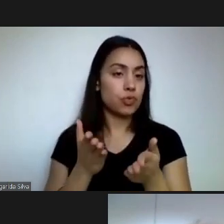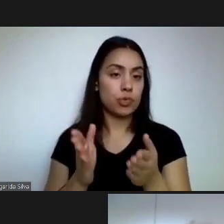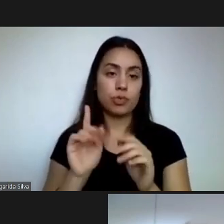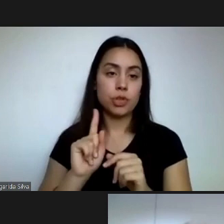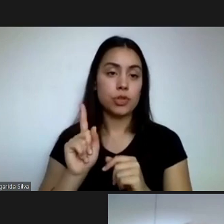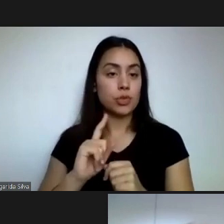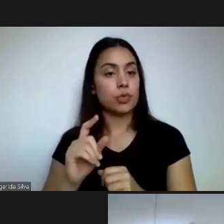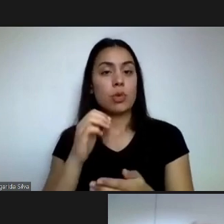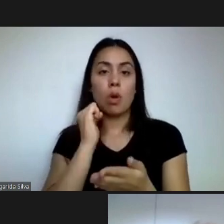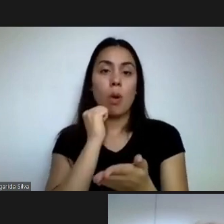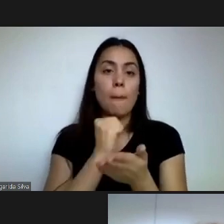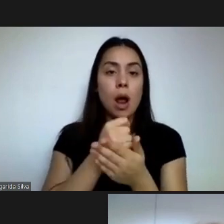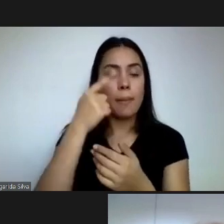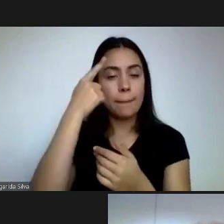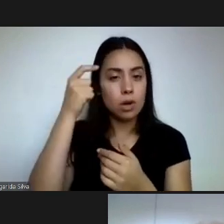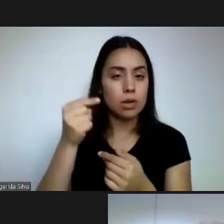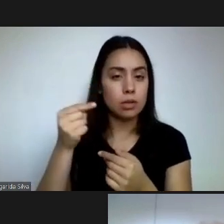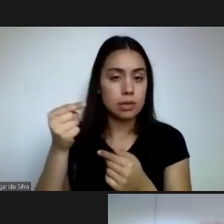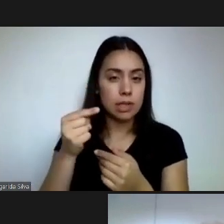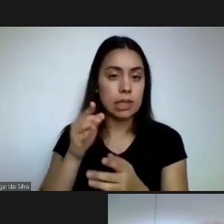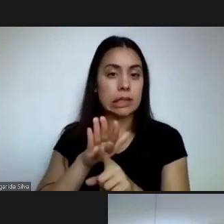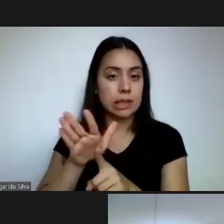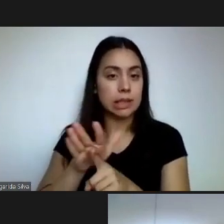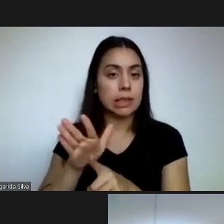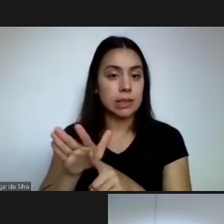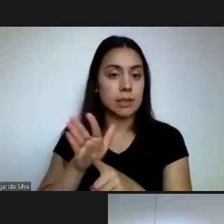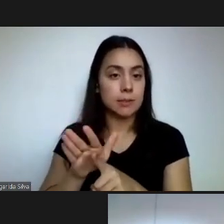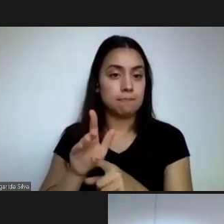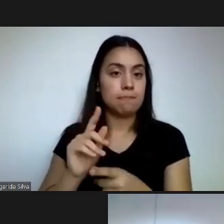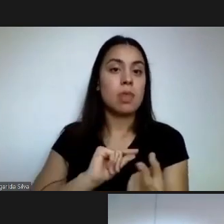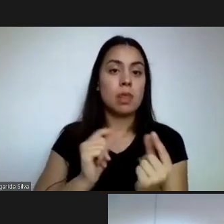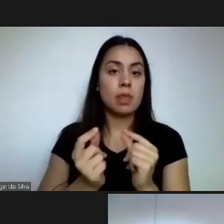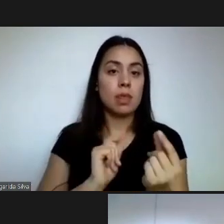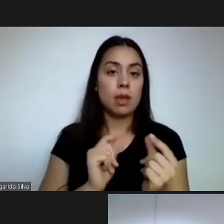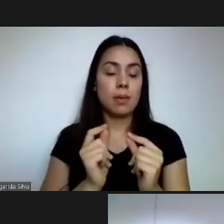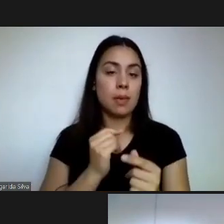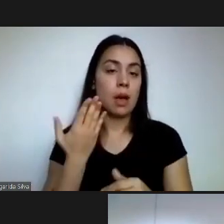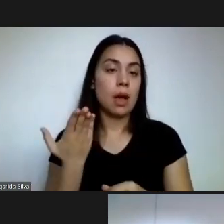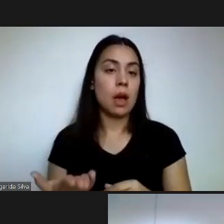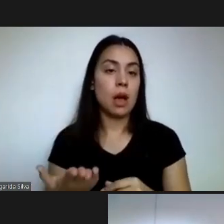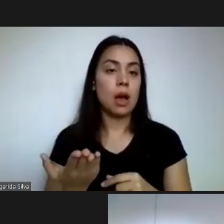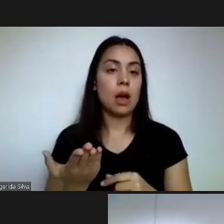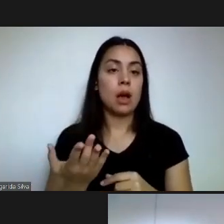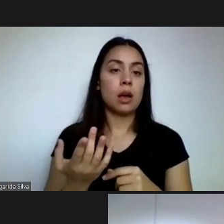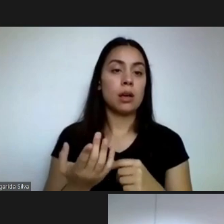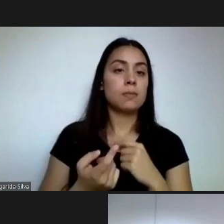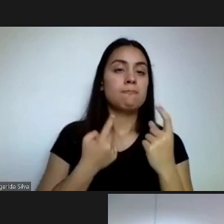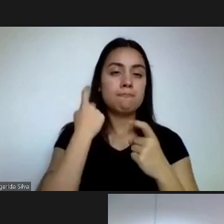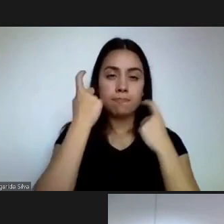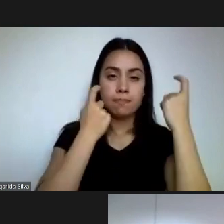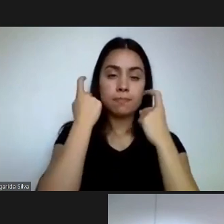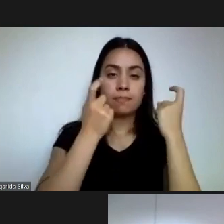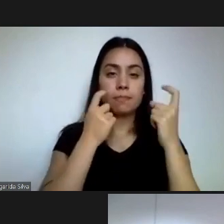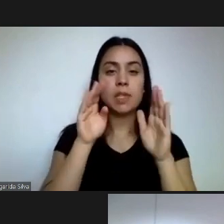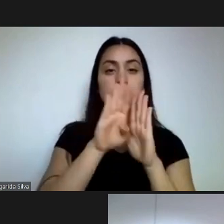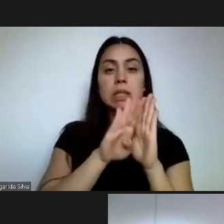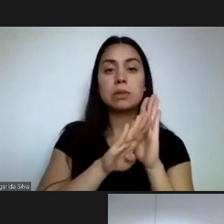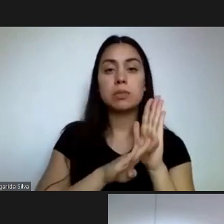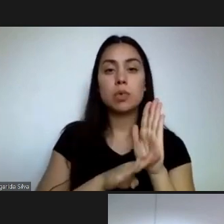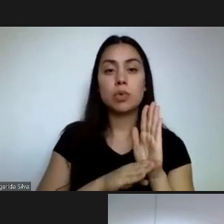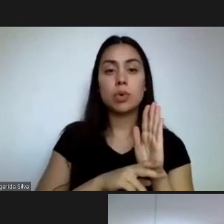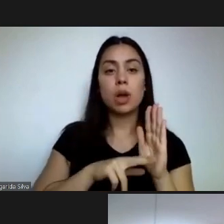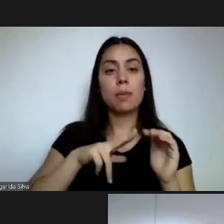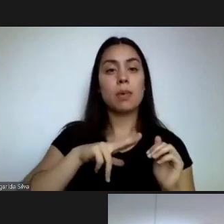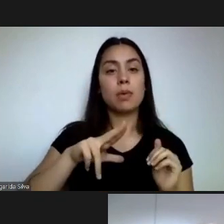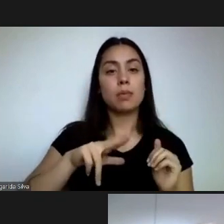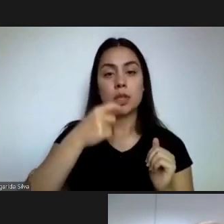dos estereótipos, apesar de haver cada vez mais debate em torno disso, não é? E de reflexão crítica sobre esses conteúdos. A